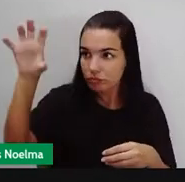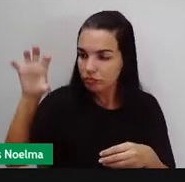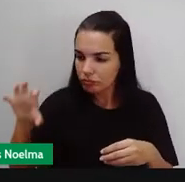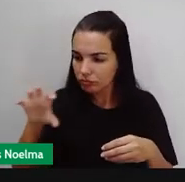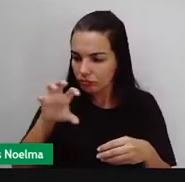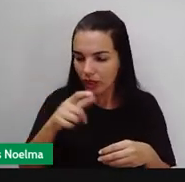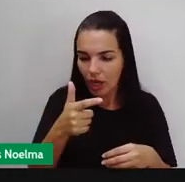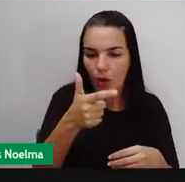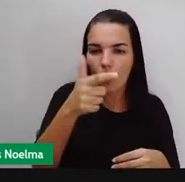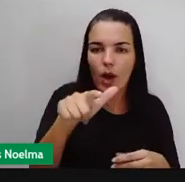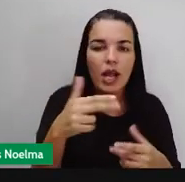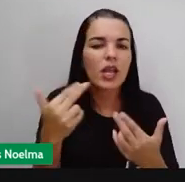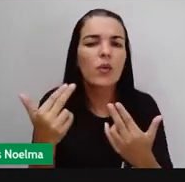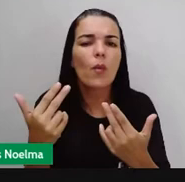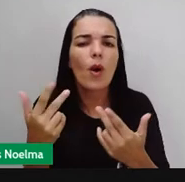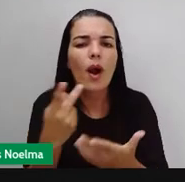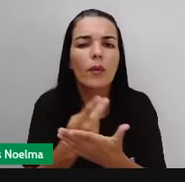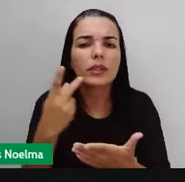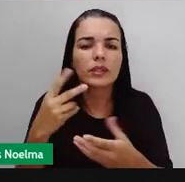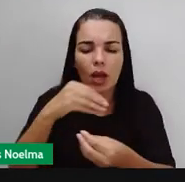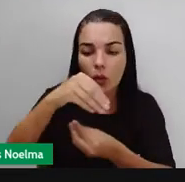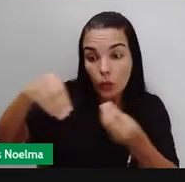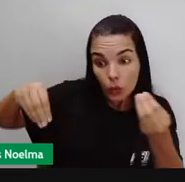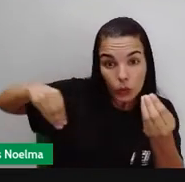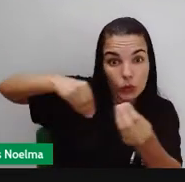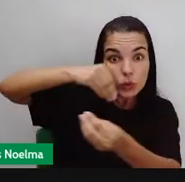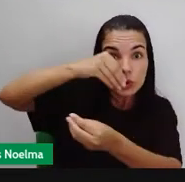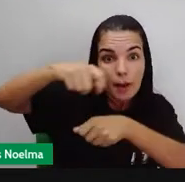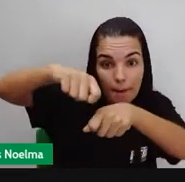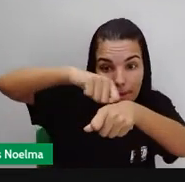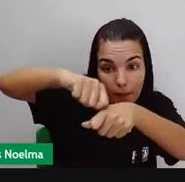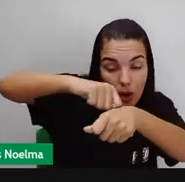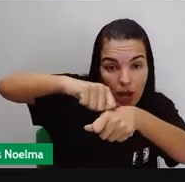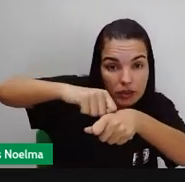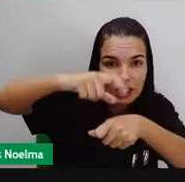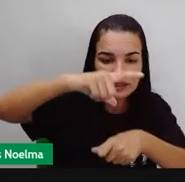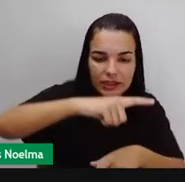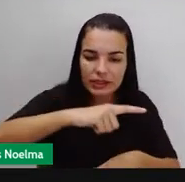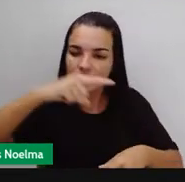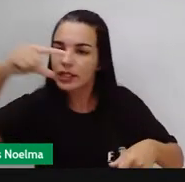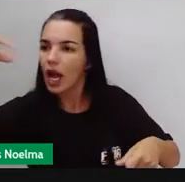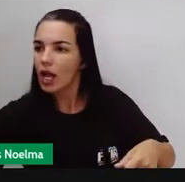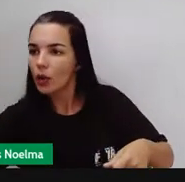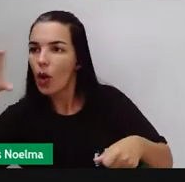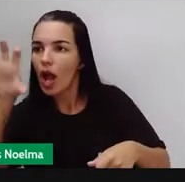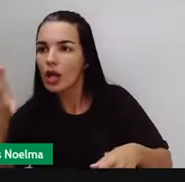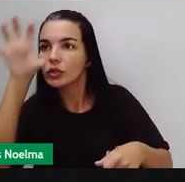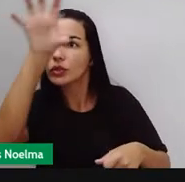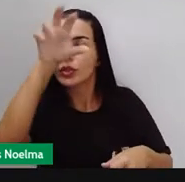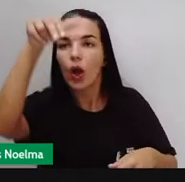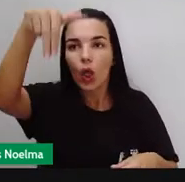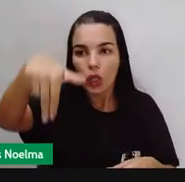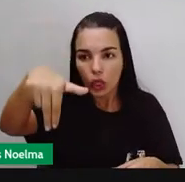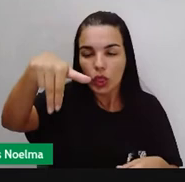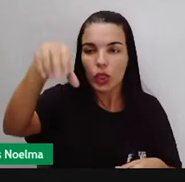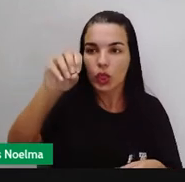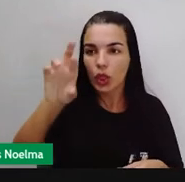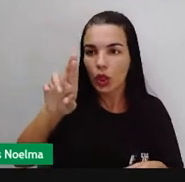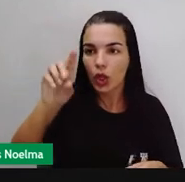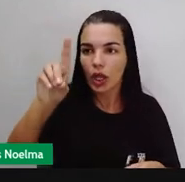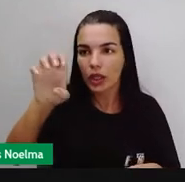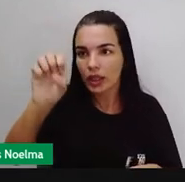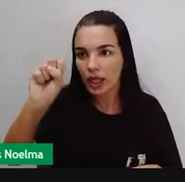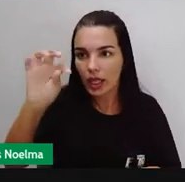na época do ciclo da borracha, quando as pessoas saíram da região Nordeste e foram para a região Norte e parte